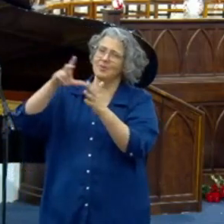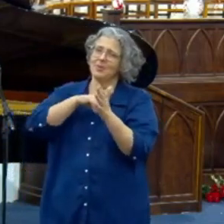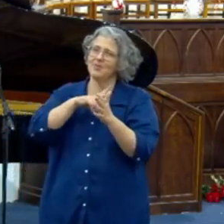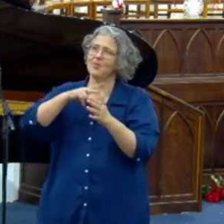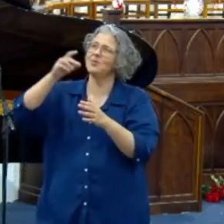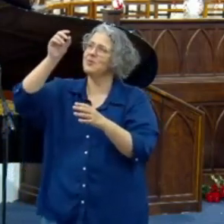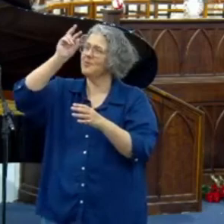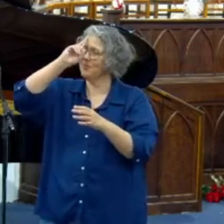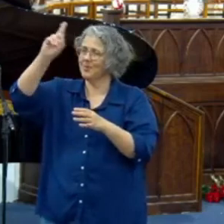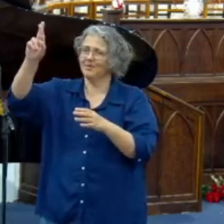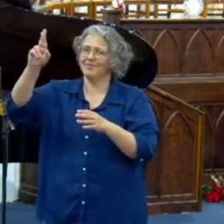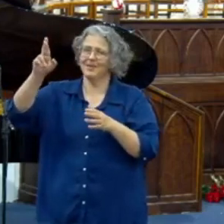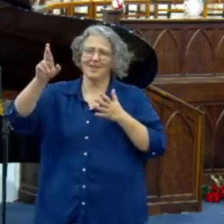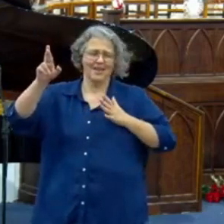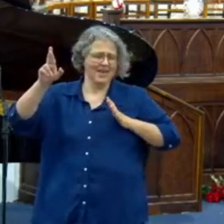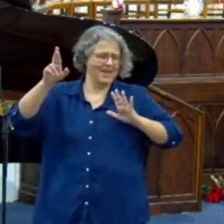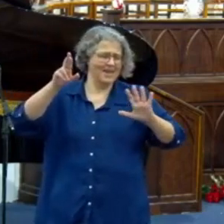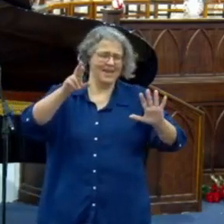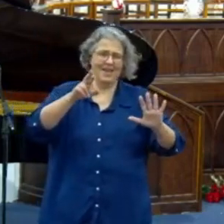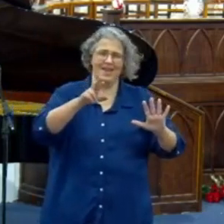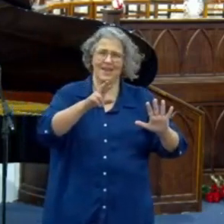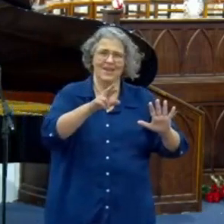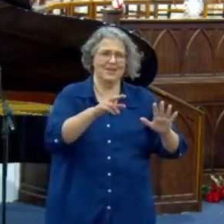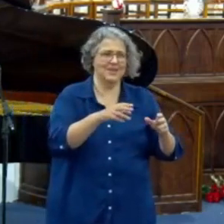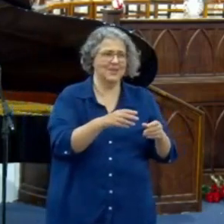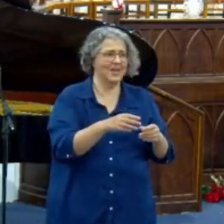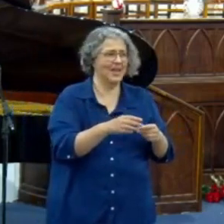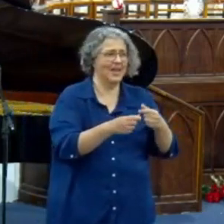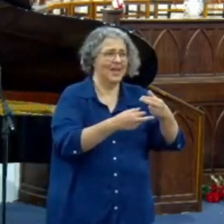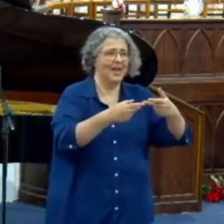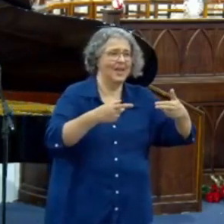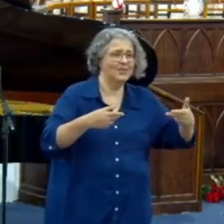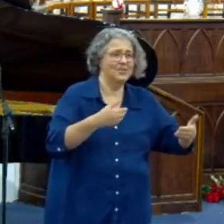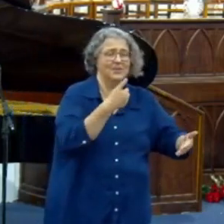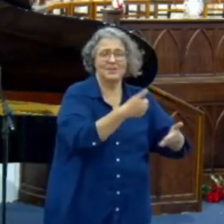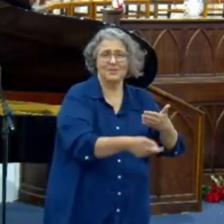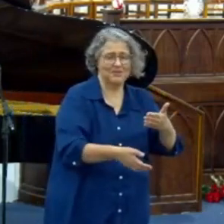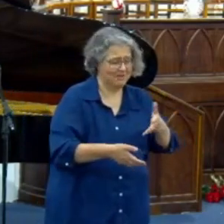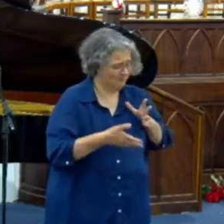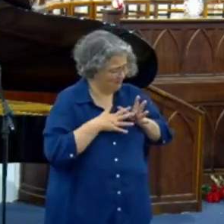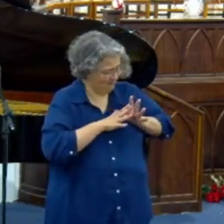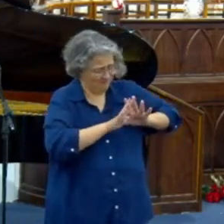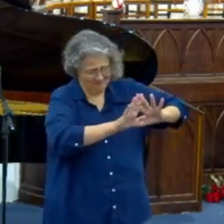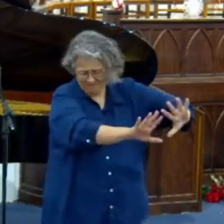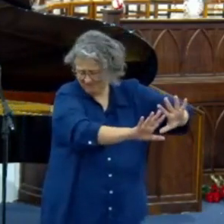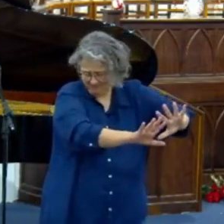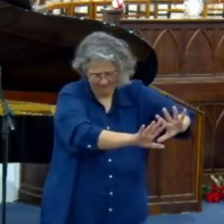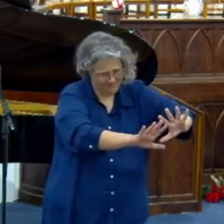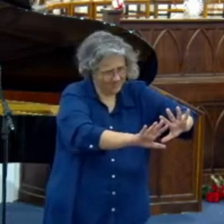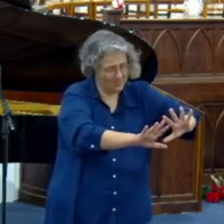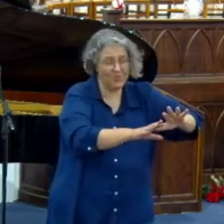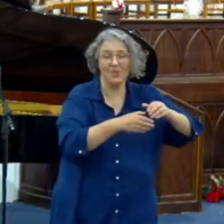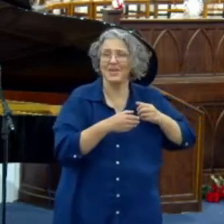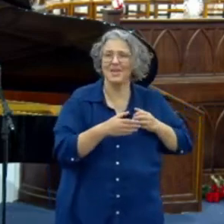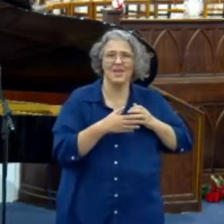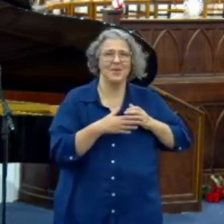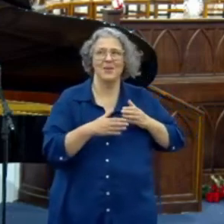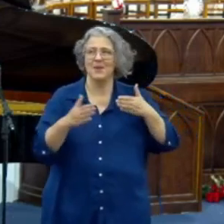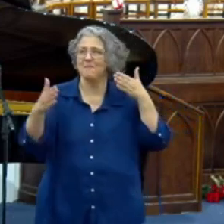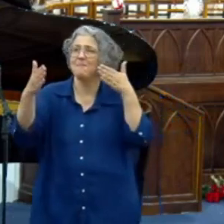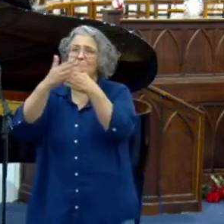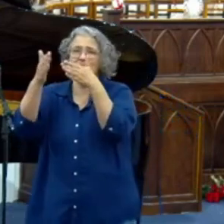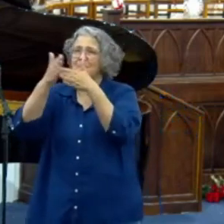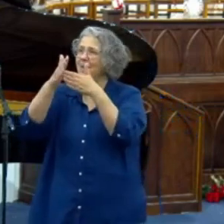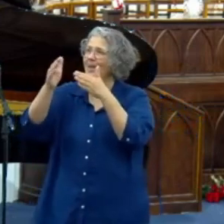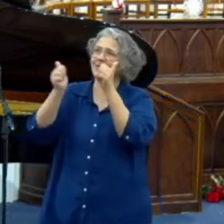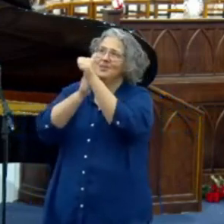com Deus, renúncia dos empecilhos em seguir a Jesus, aquelas coisas que impedem a gente de seguir a